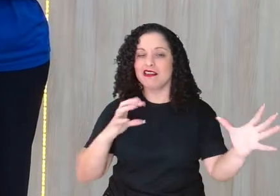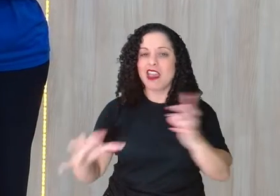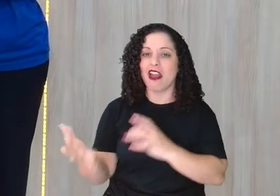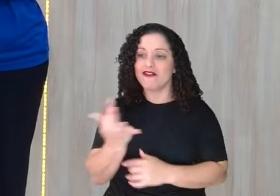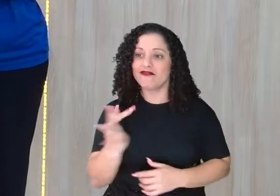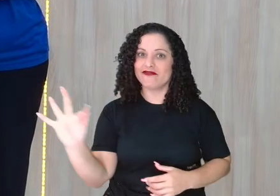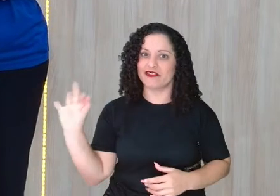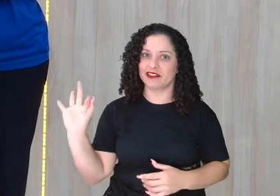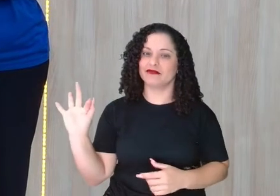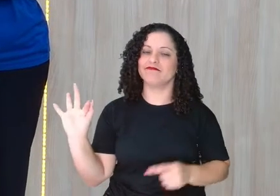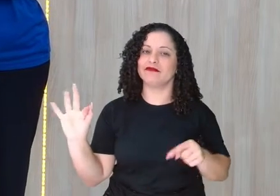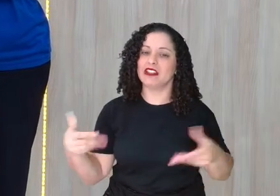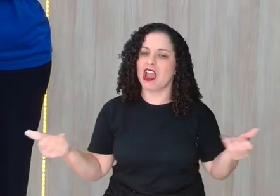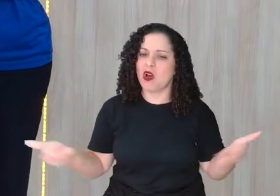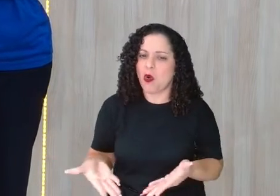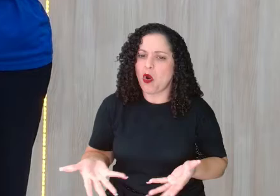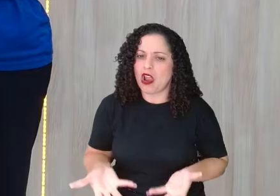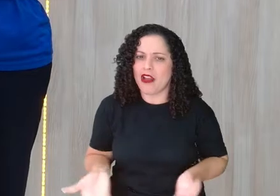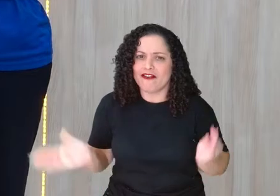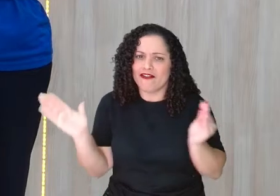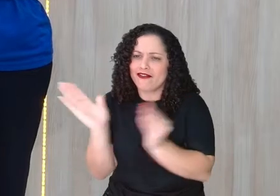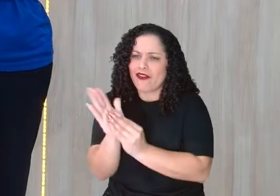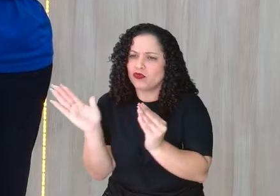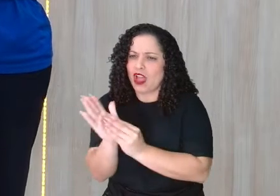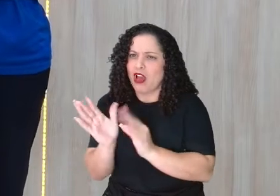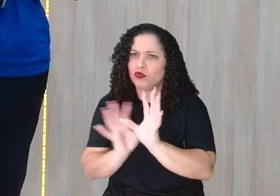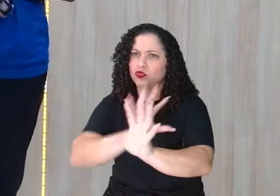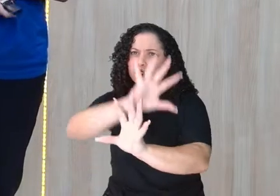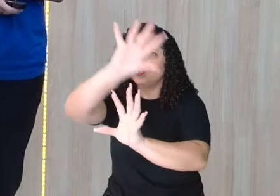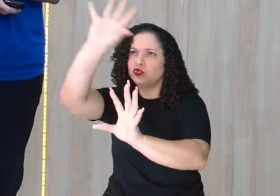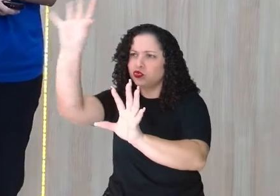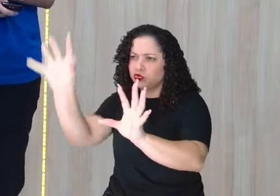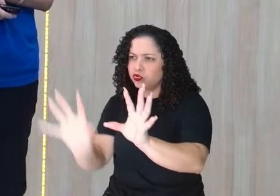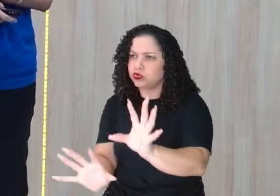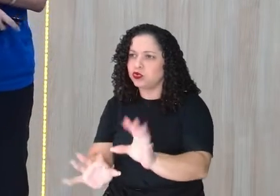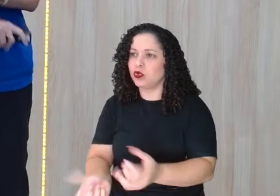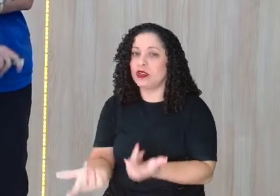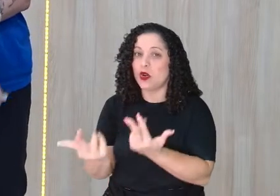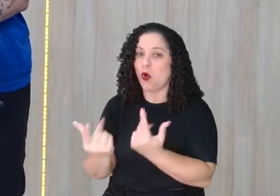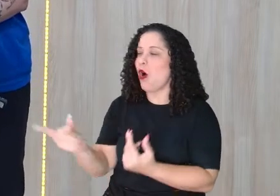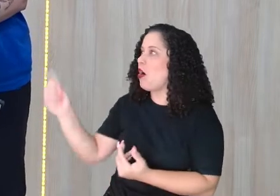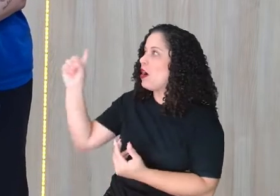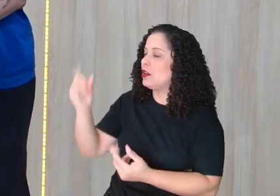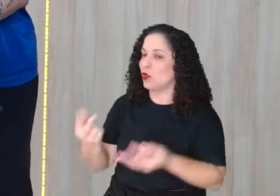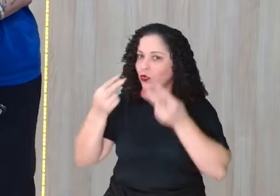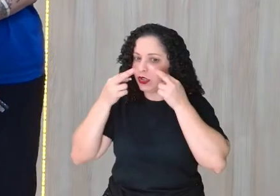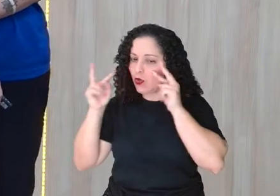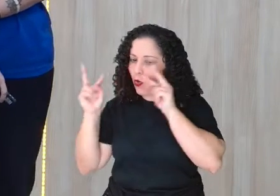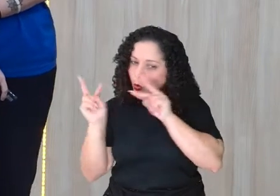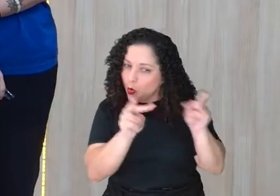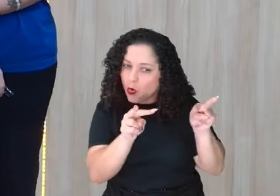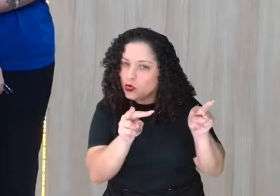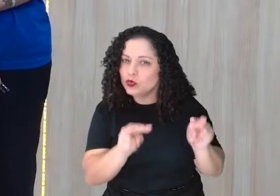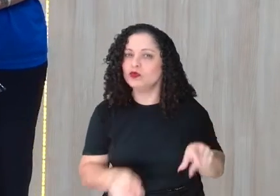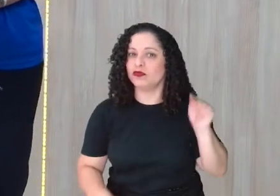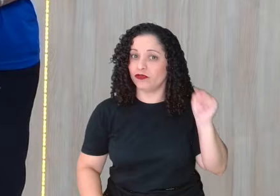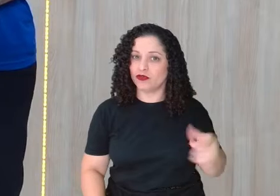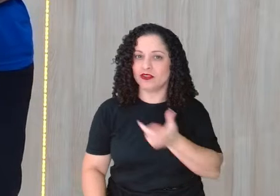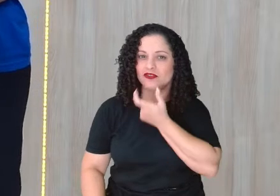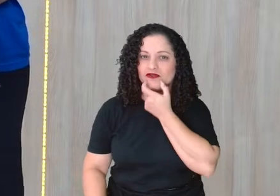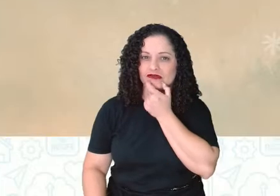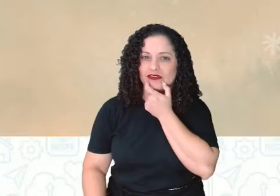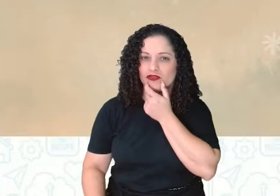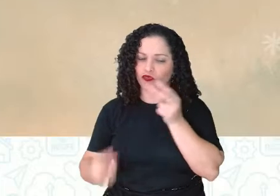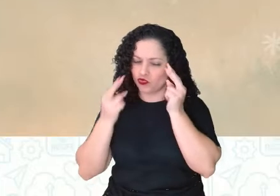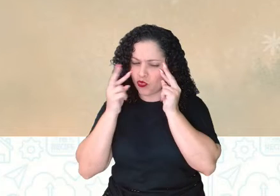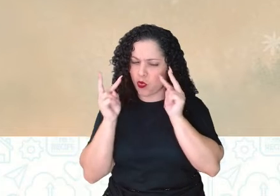nossos interesses, né? Então, eles começaram, igual esse GIF que está aí, ó, tô de olho em vocês, né? Começa aí